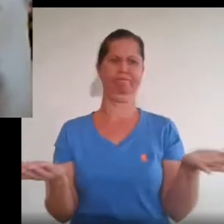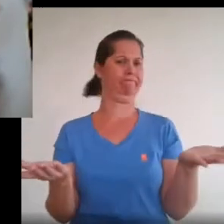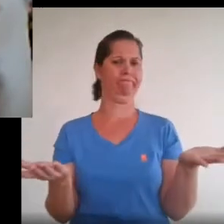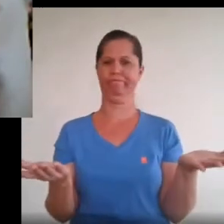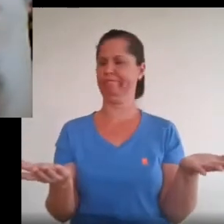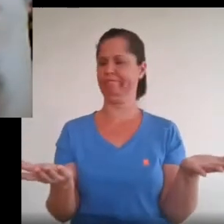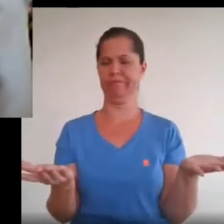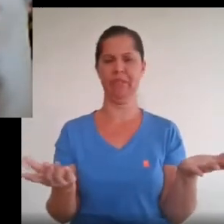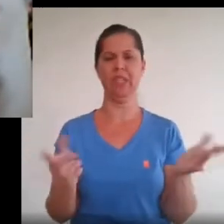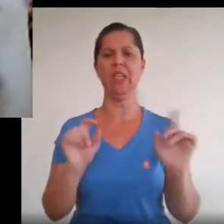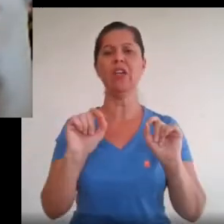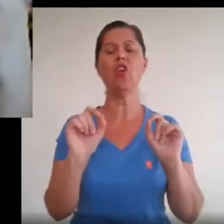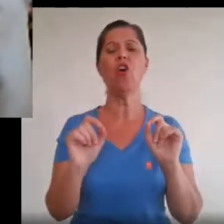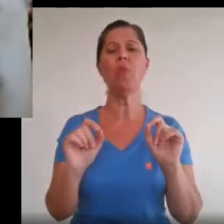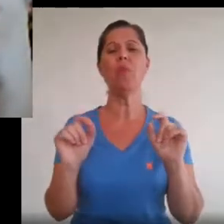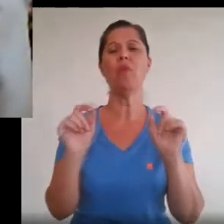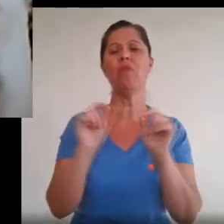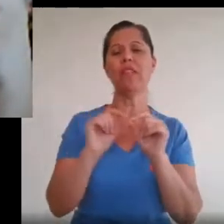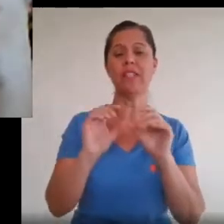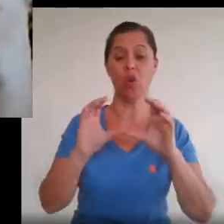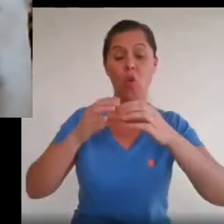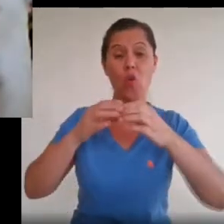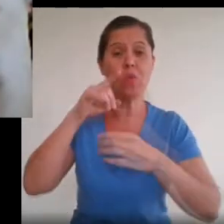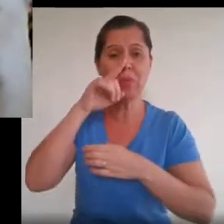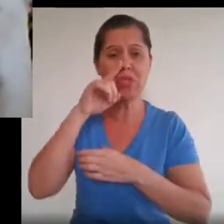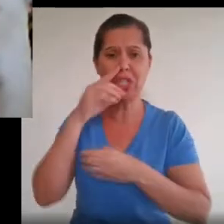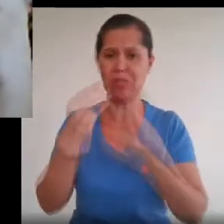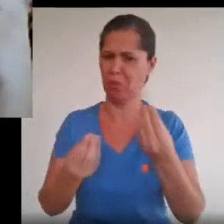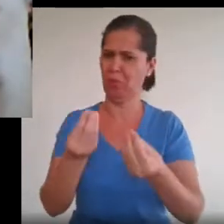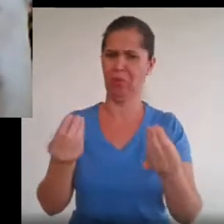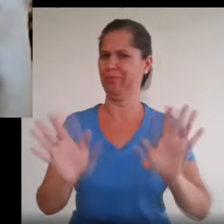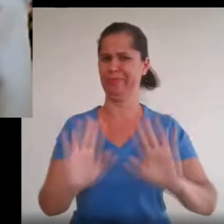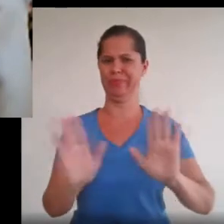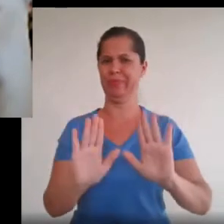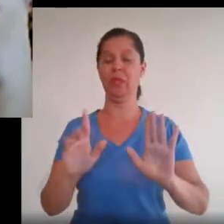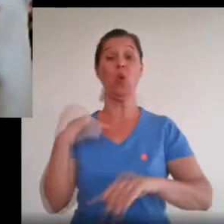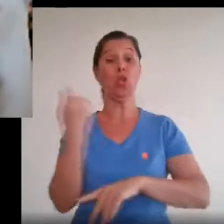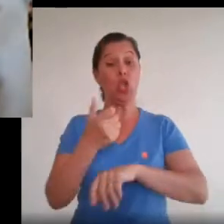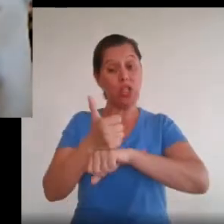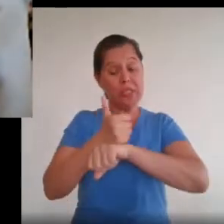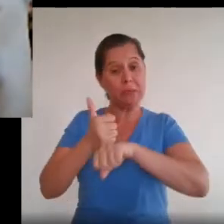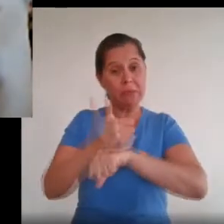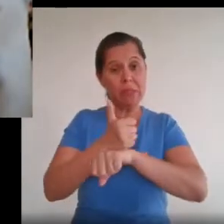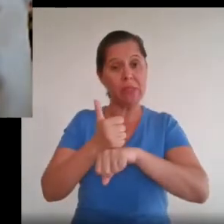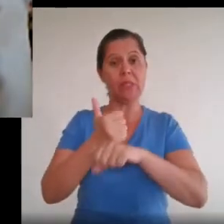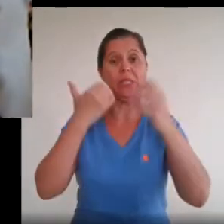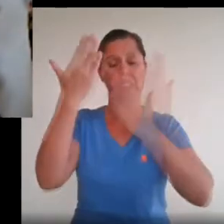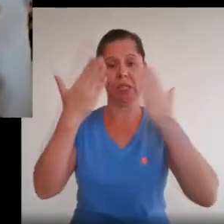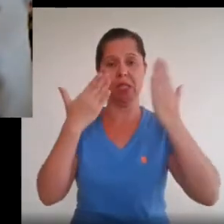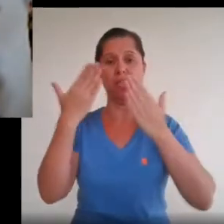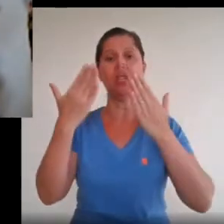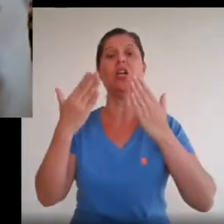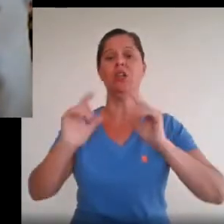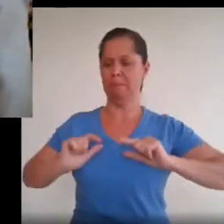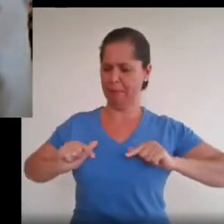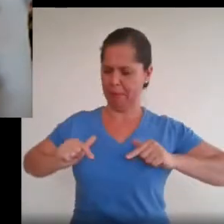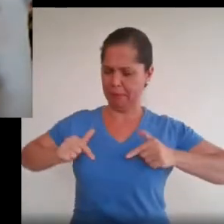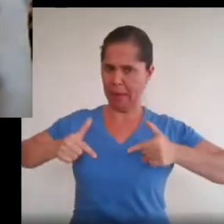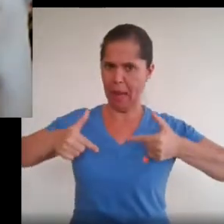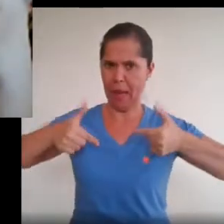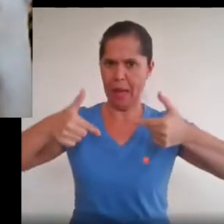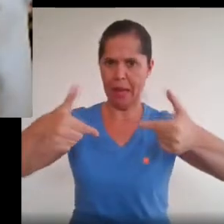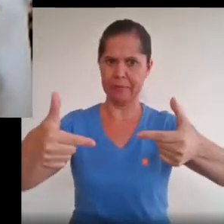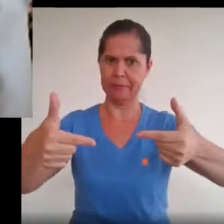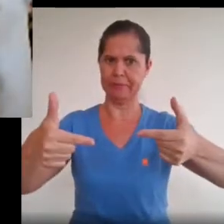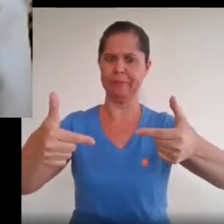risco. Então, veja, nós psicólogos nos engajamos bastante, né, nesse trabalho. Então, o manejo naquele